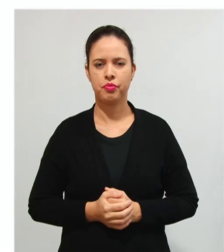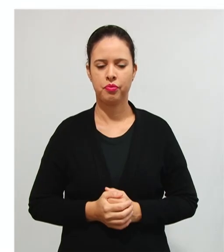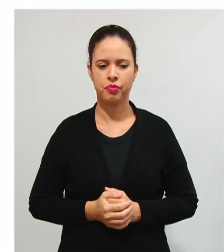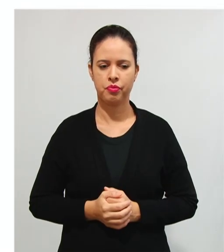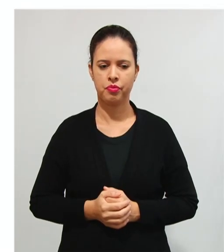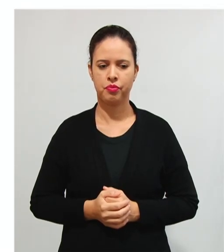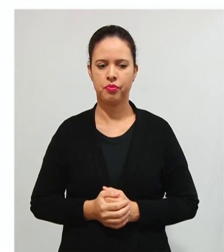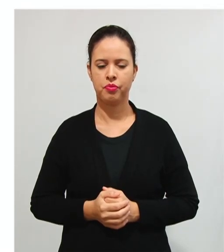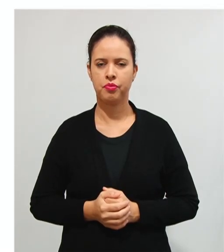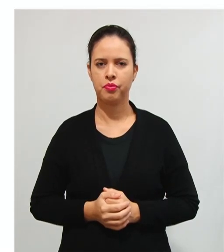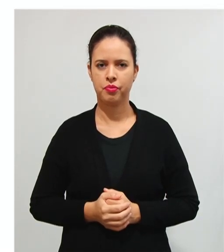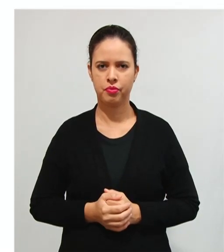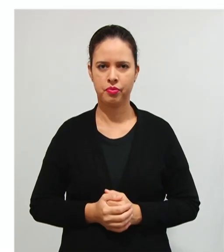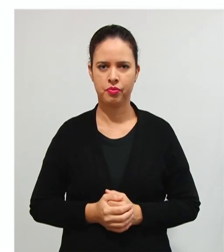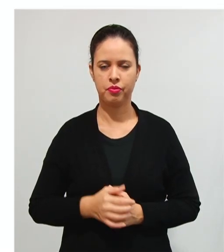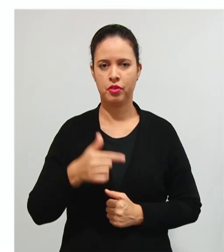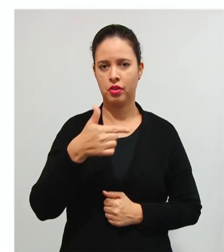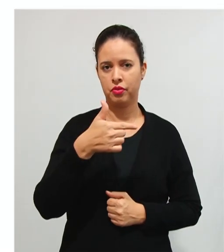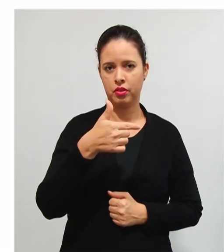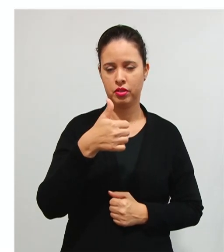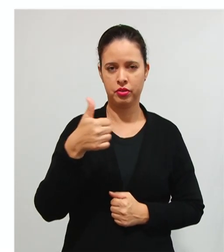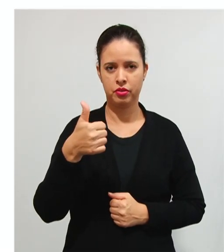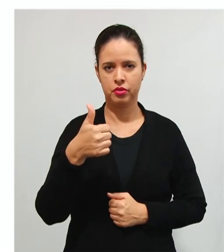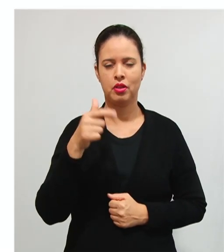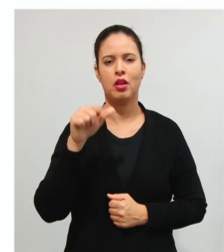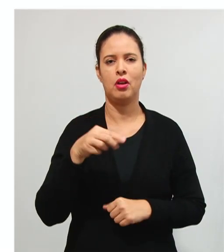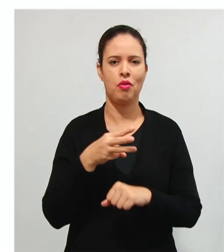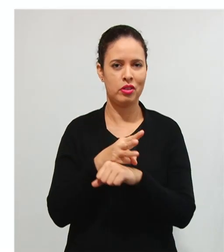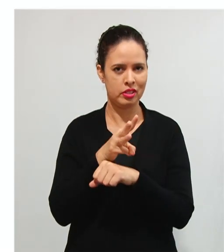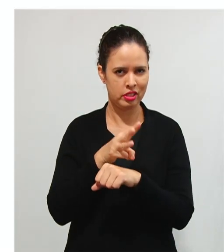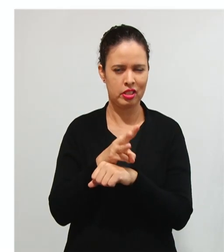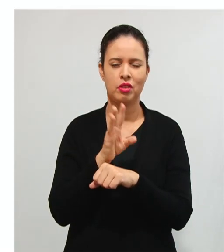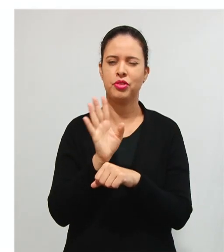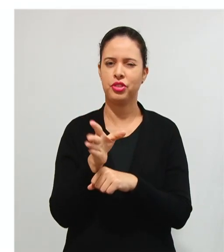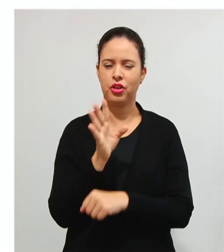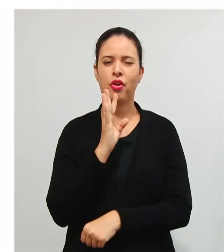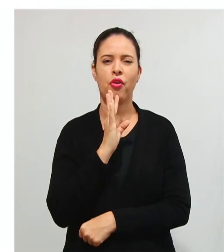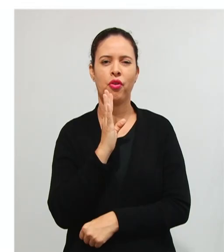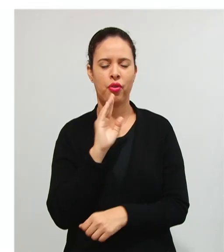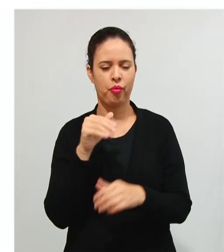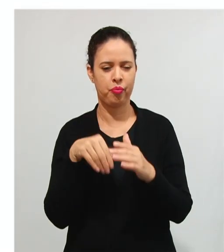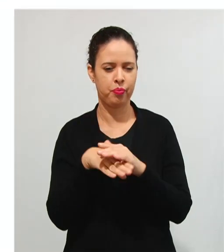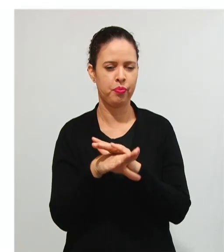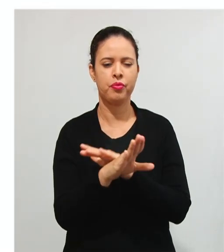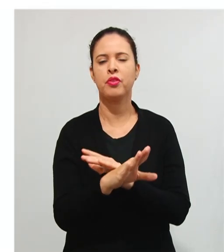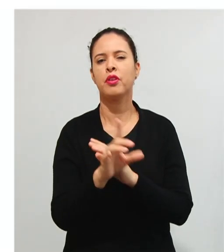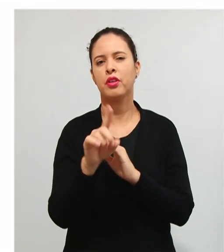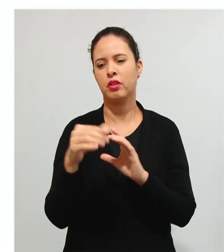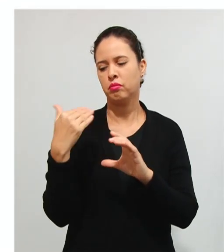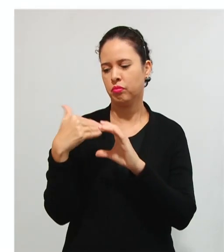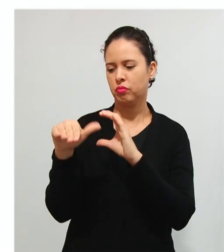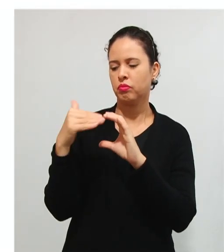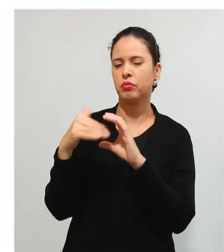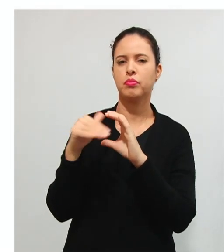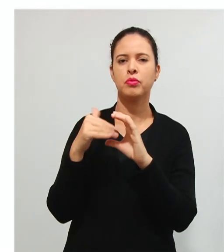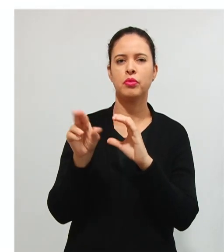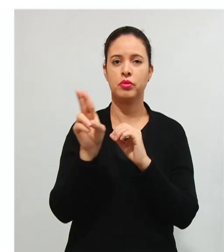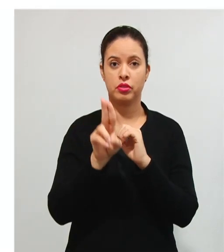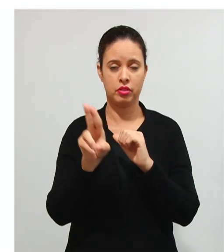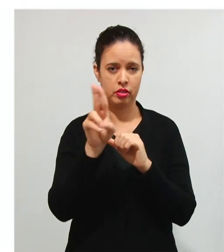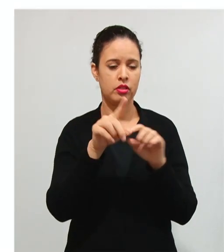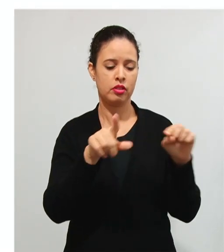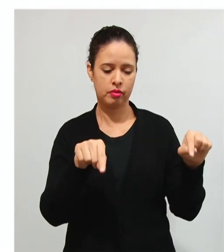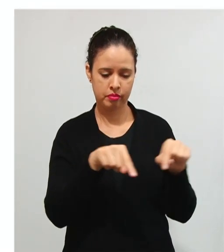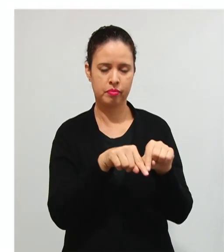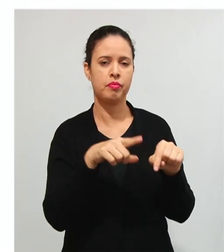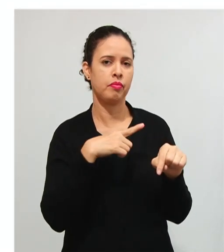O Top 21, WhatsApp, todo mundo já conhece, é uma ferramenta, um mensageiro eletrônico, então é utilizado em sala de